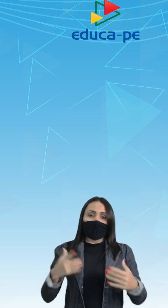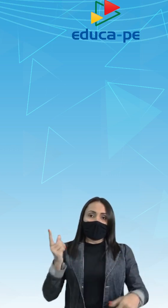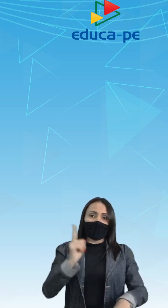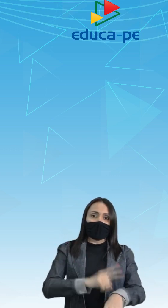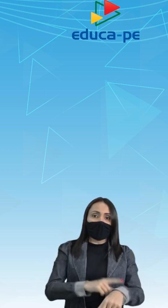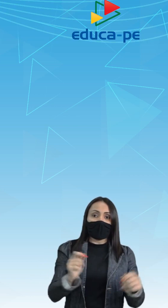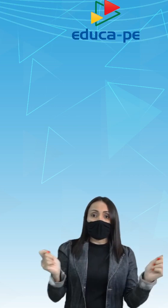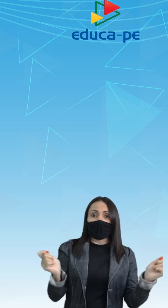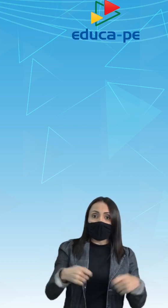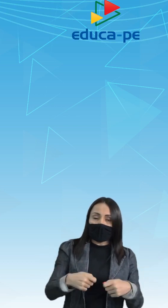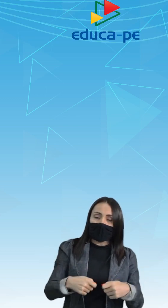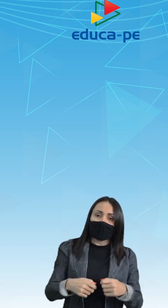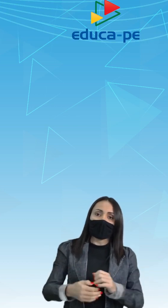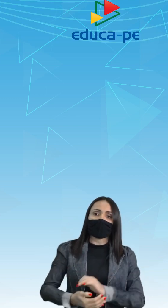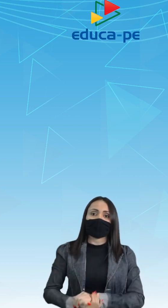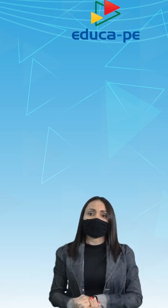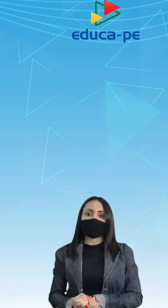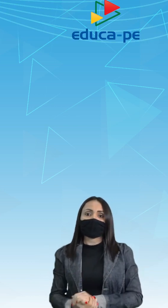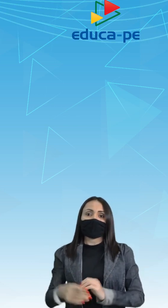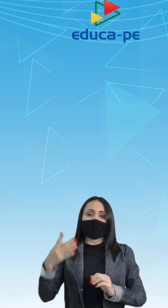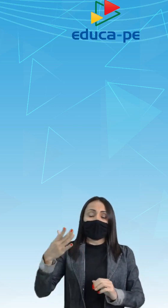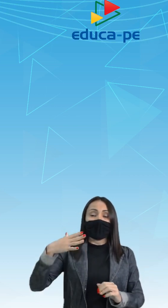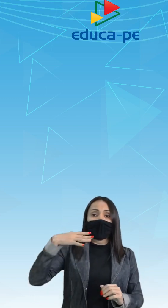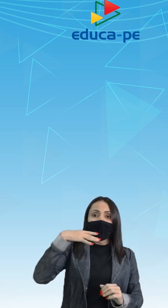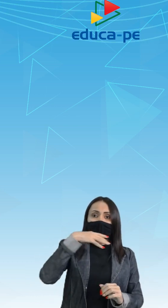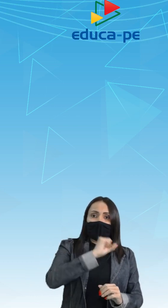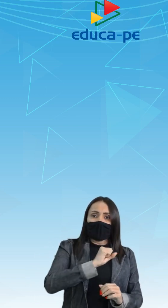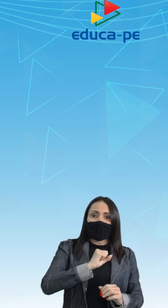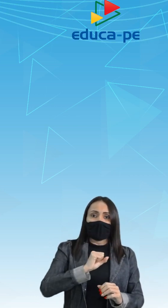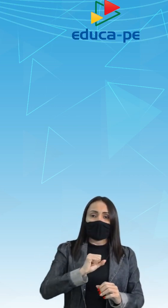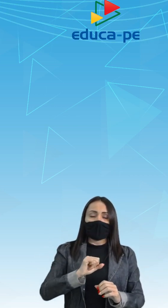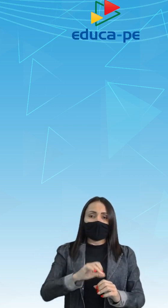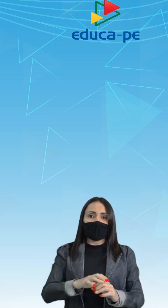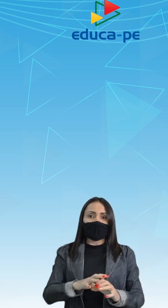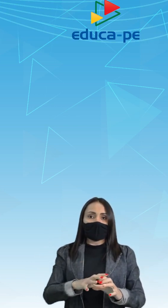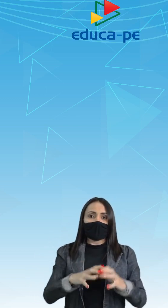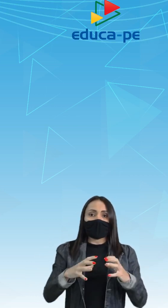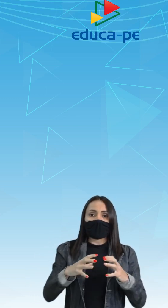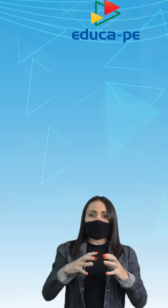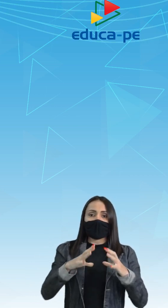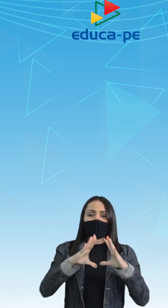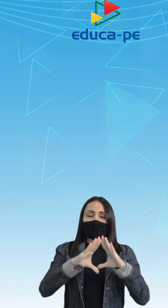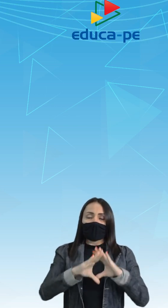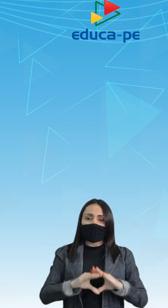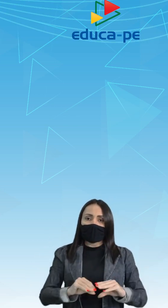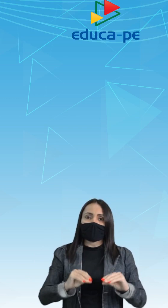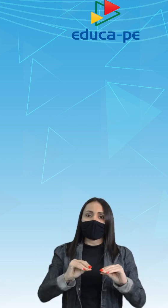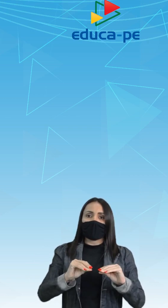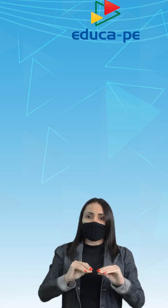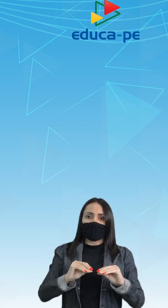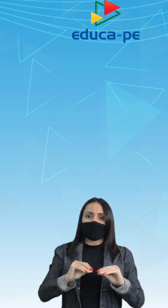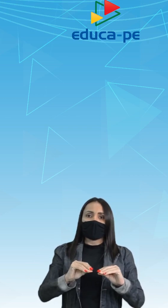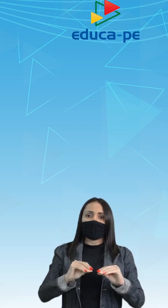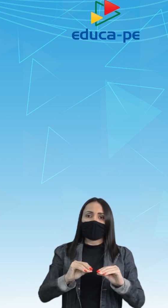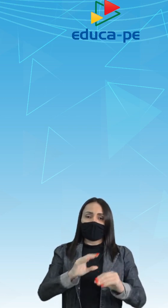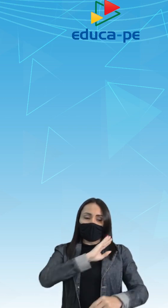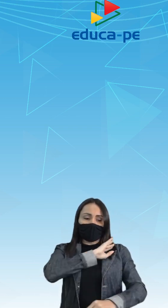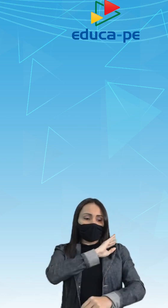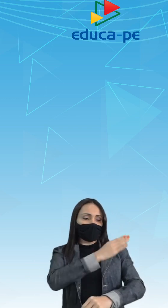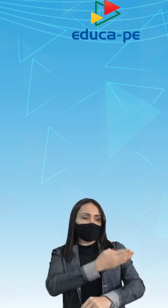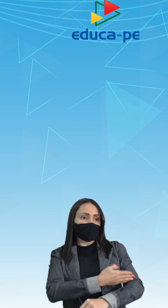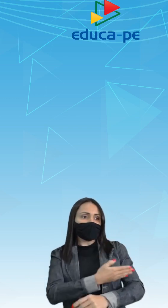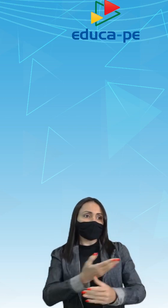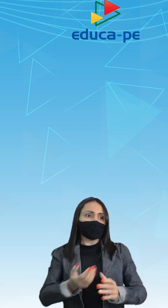que no caso aí é a rapidez de contração e extensão dos músculos. E aí vem